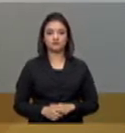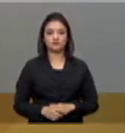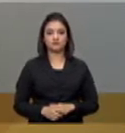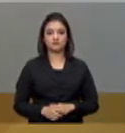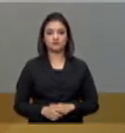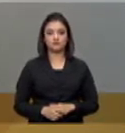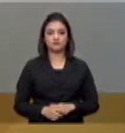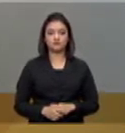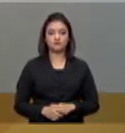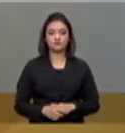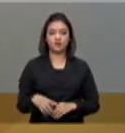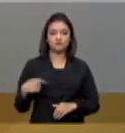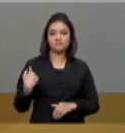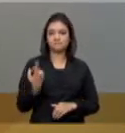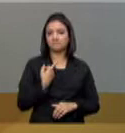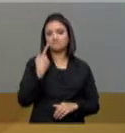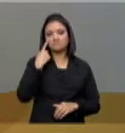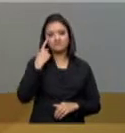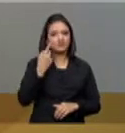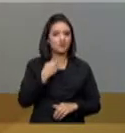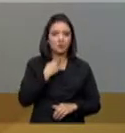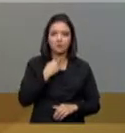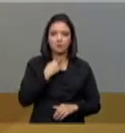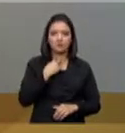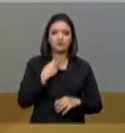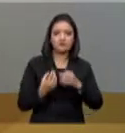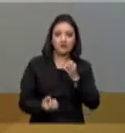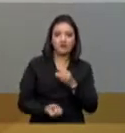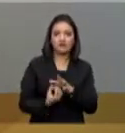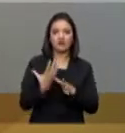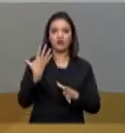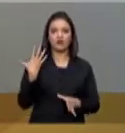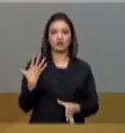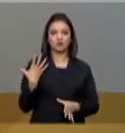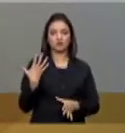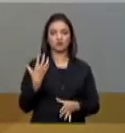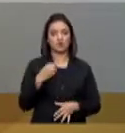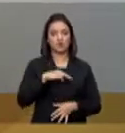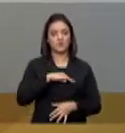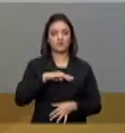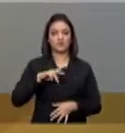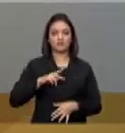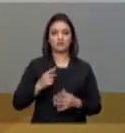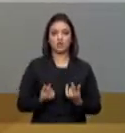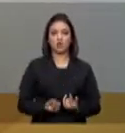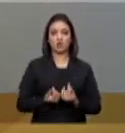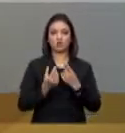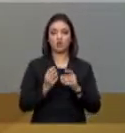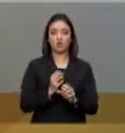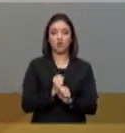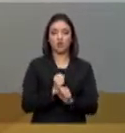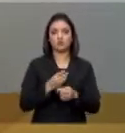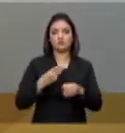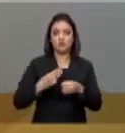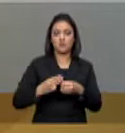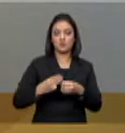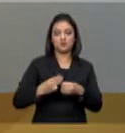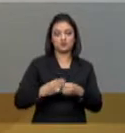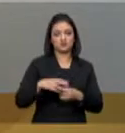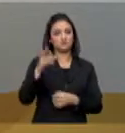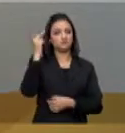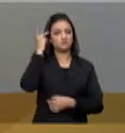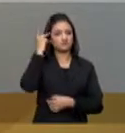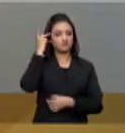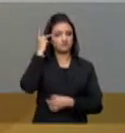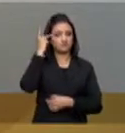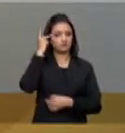ser instituído um Ministério Público para o Tribunal de Contas do município de São Paulo, especificamente naquele